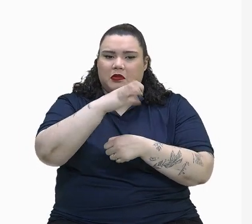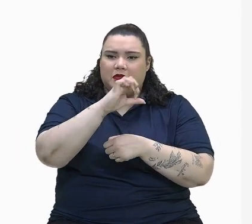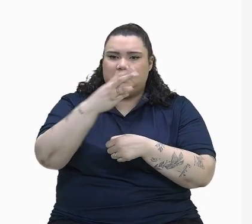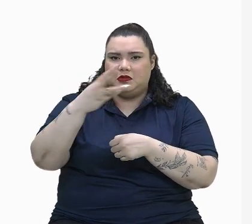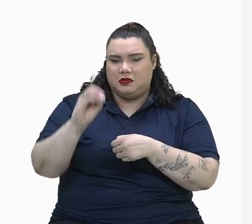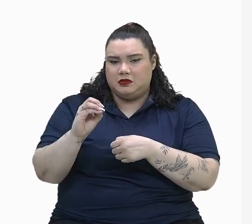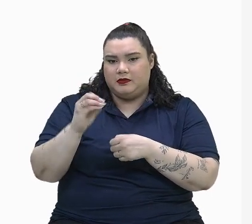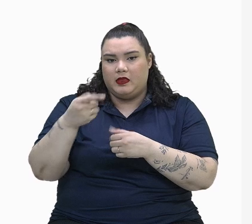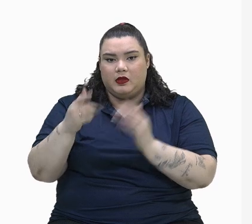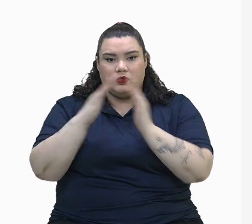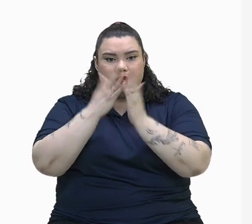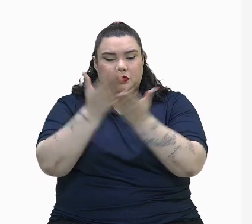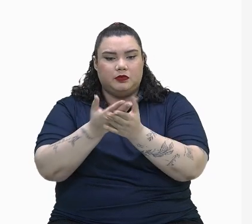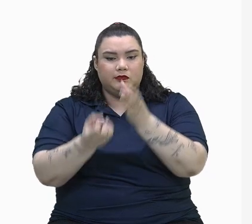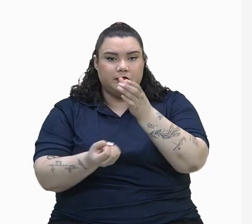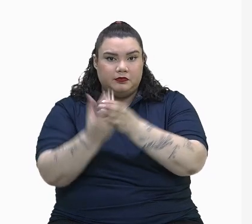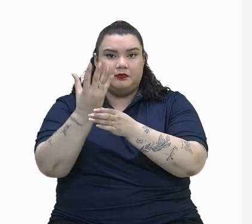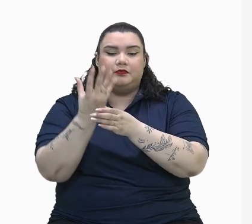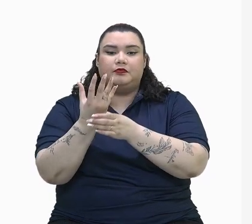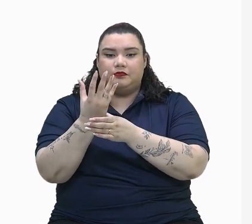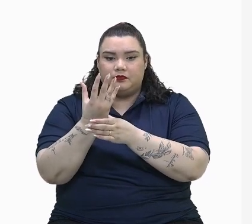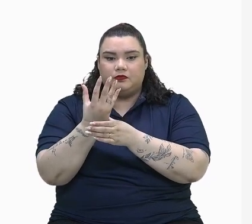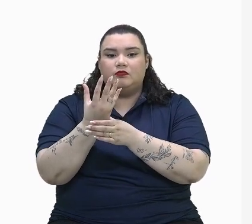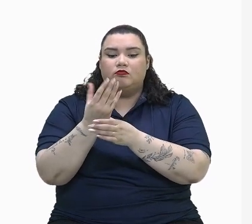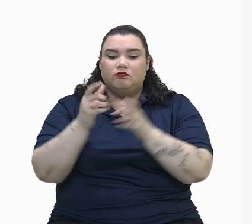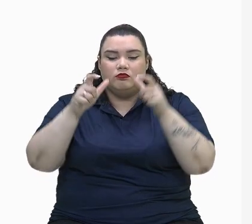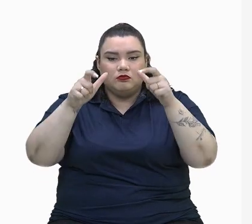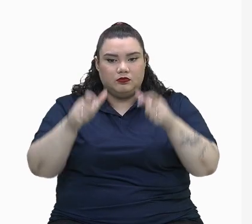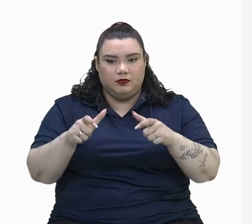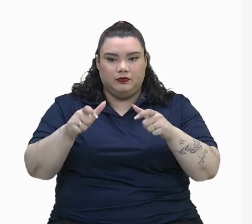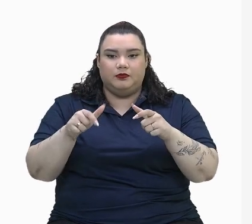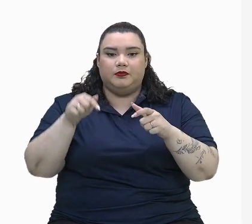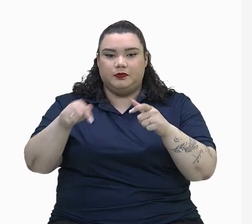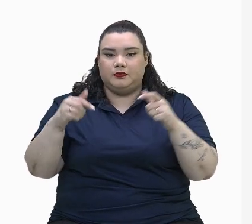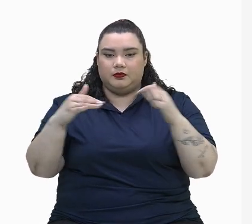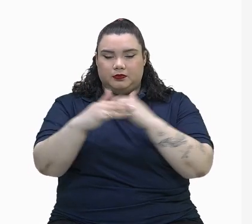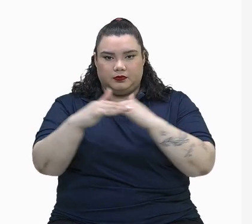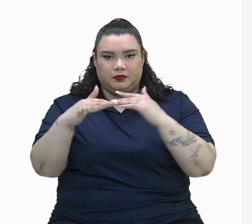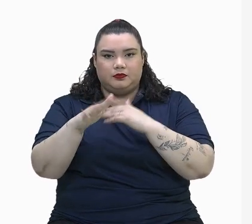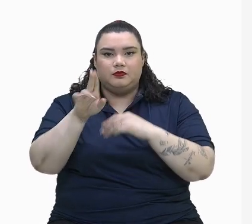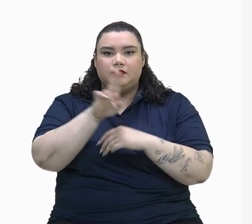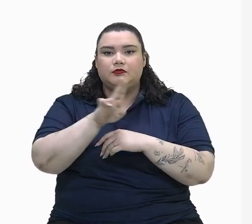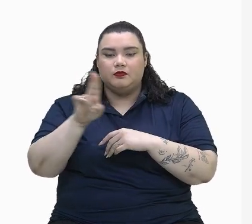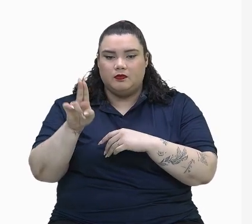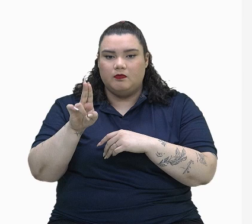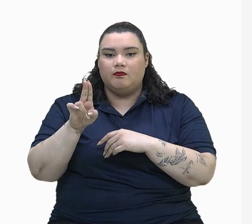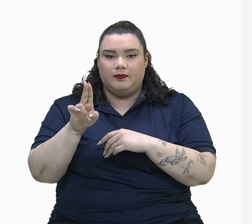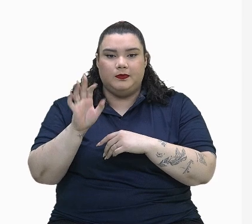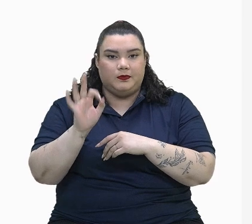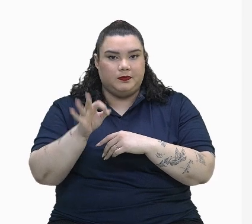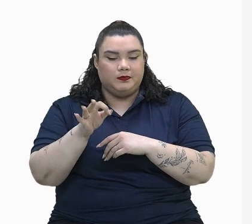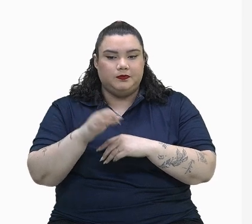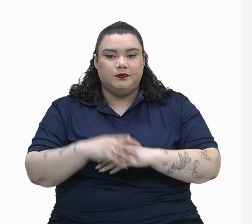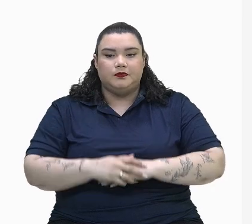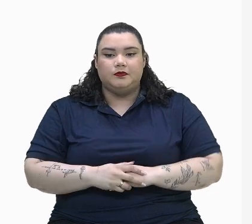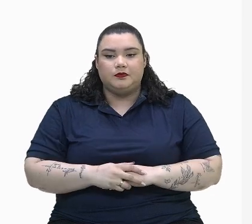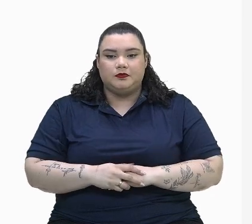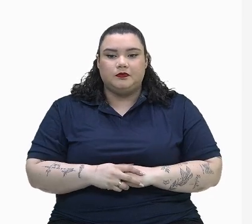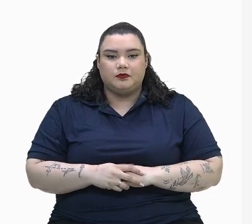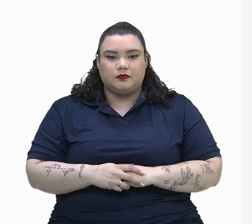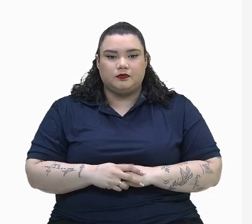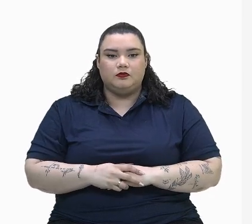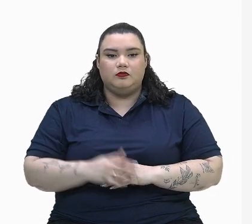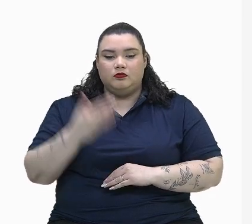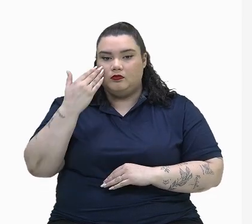escola estava fundada e sediada nesta cidade chamada de Frankfurt. Ela existe até hoje,